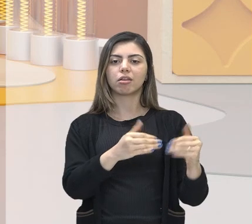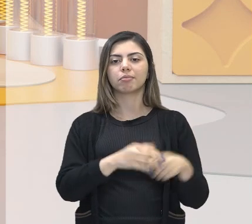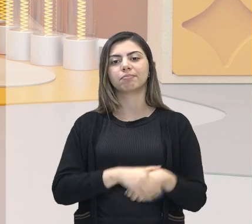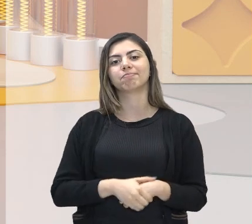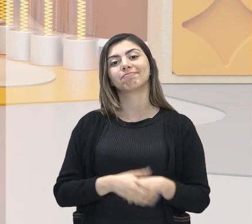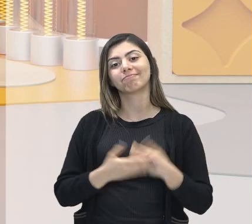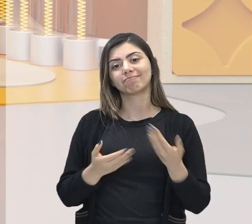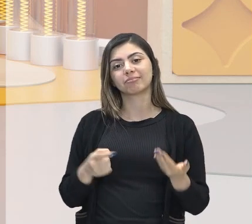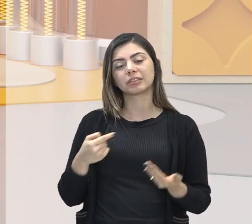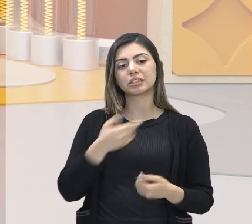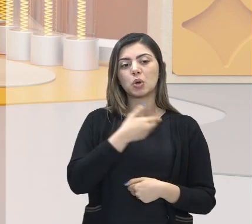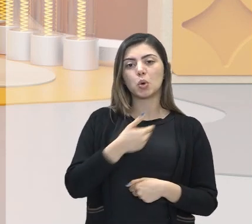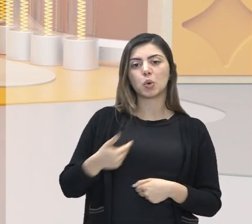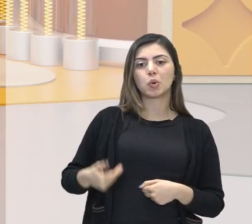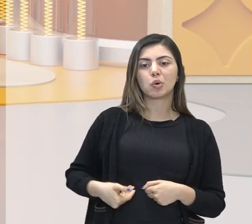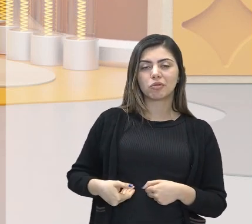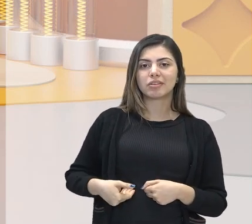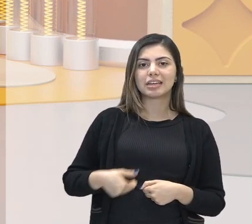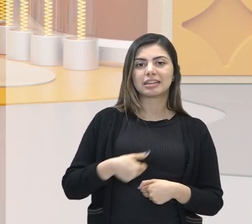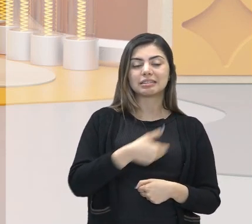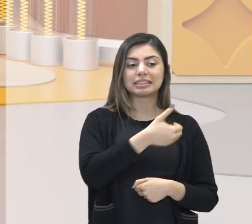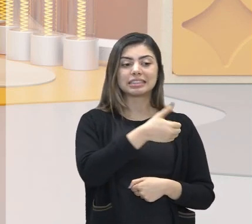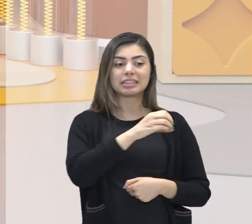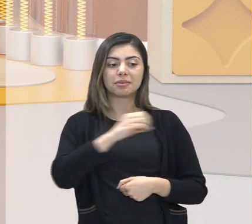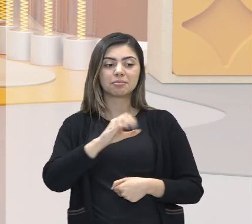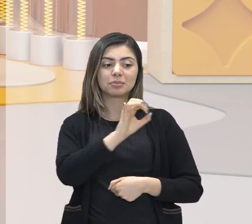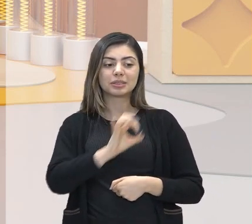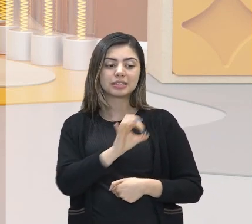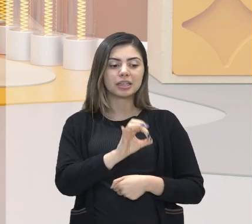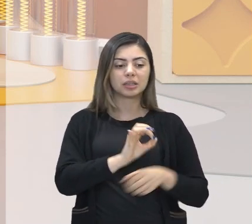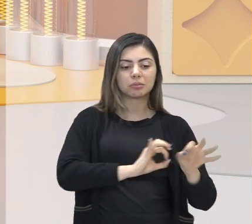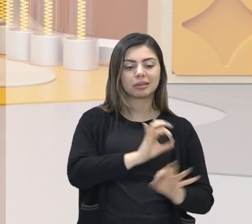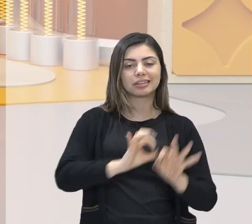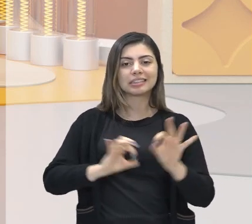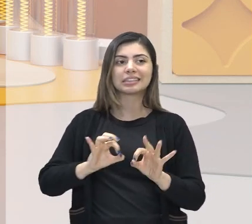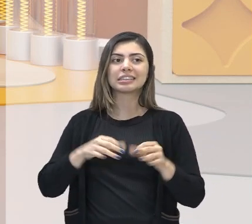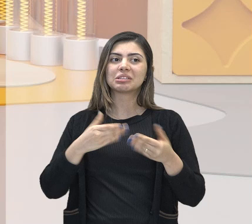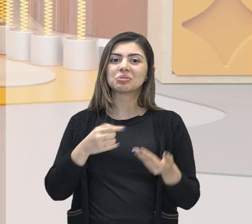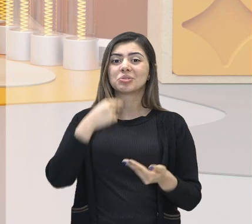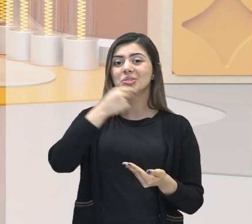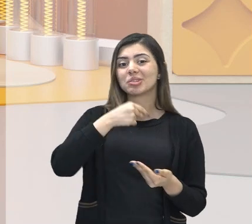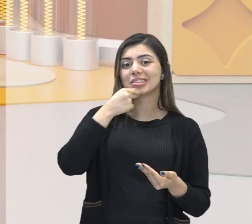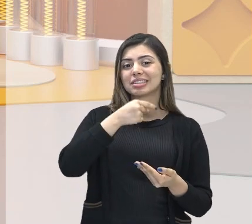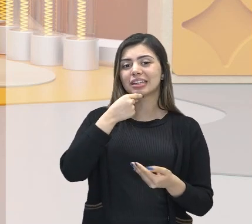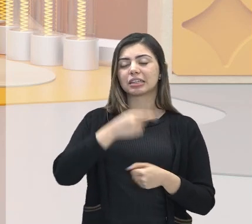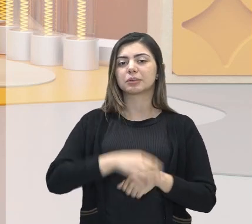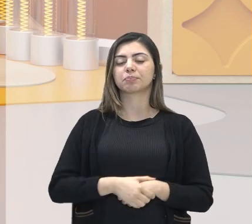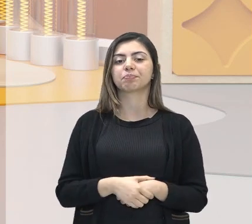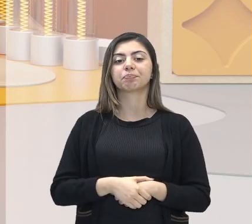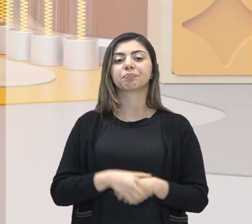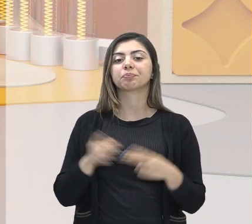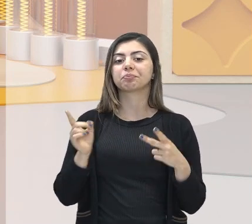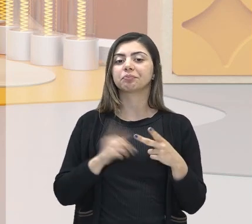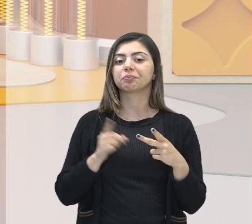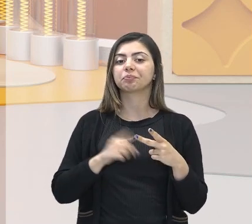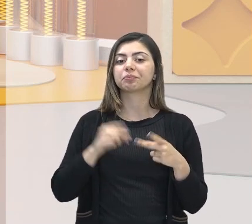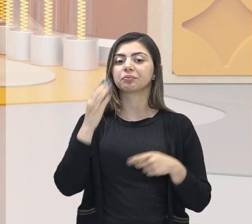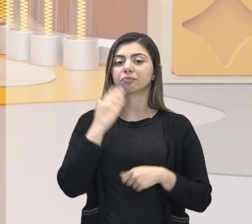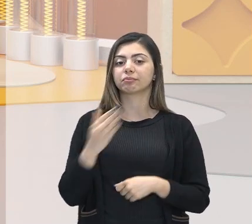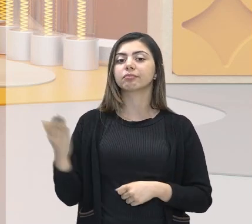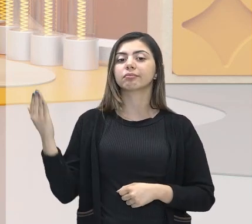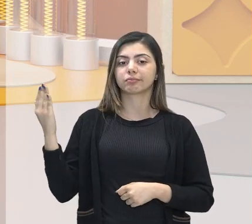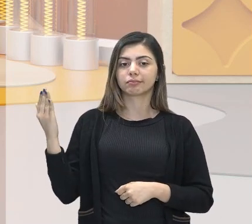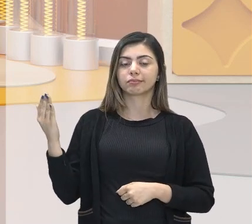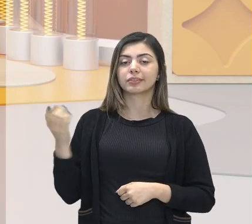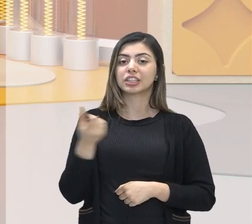passa pela questão do governo 100%, acaba gerando alguns problemas de eficiência, né? A gente tem um outro fator aqui, agora a gente vai ver agora, são